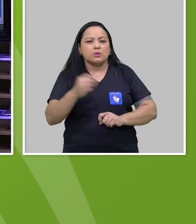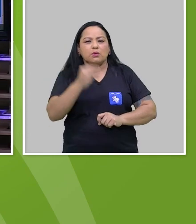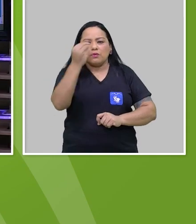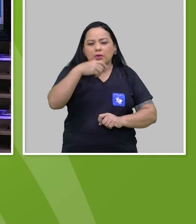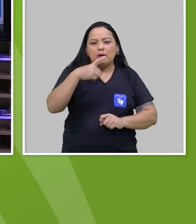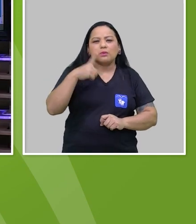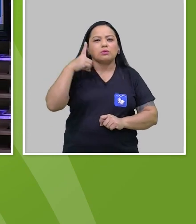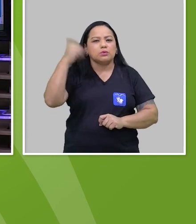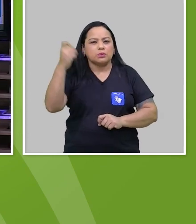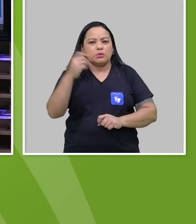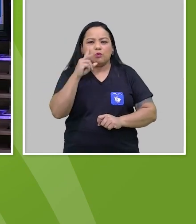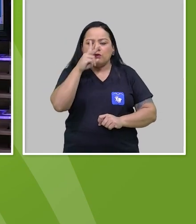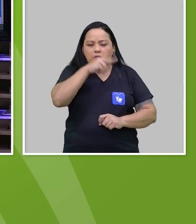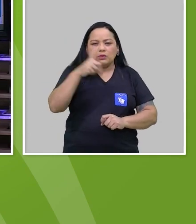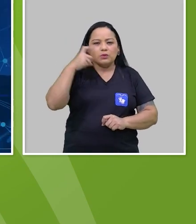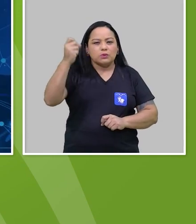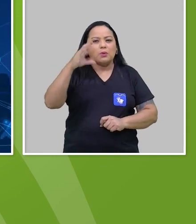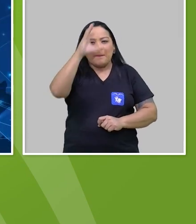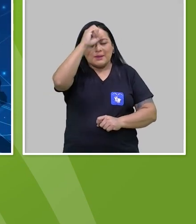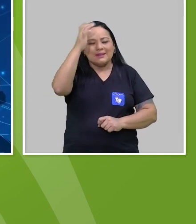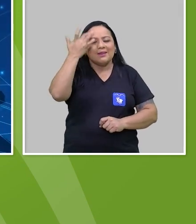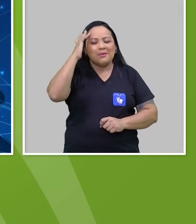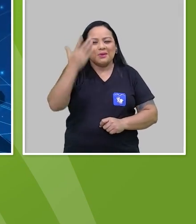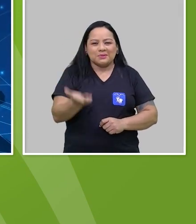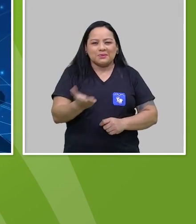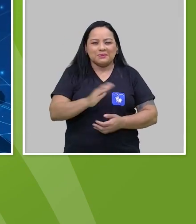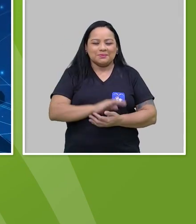ultrassom. Espero que você tenha aprendido bastante.